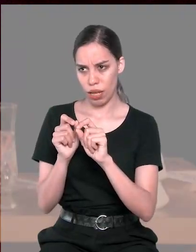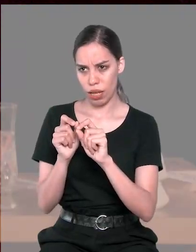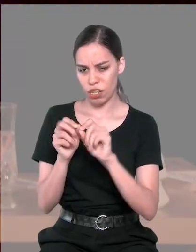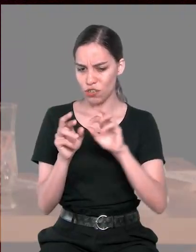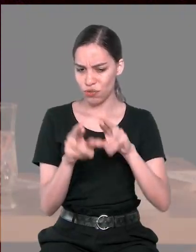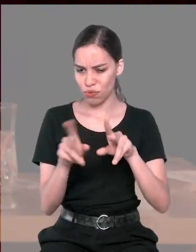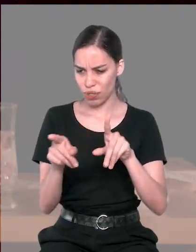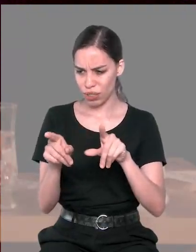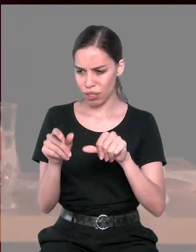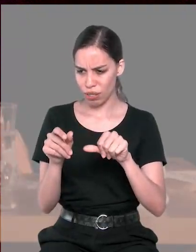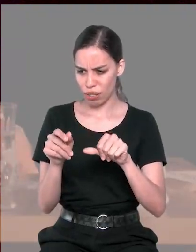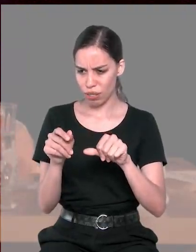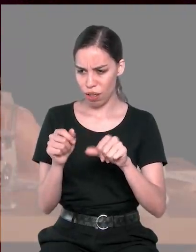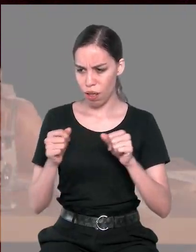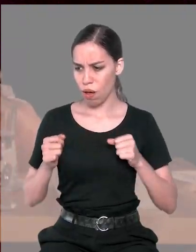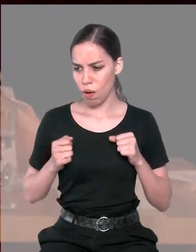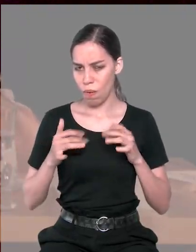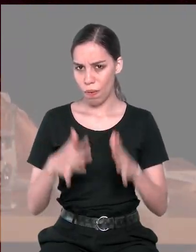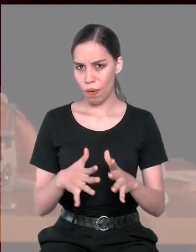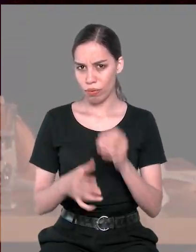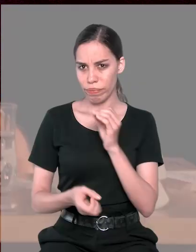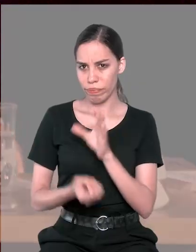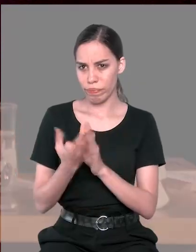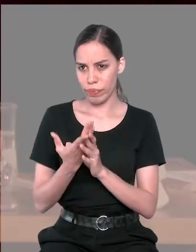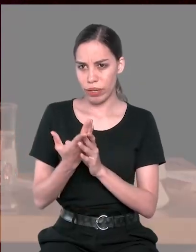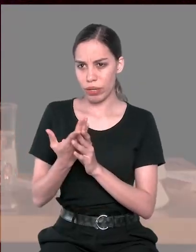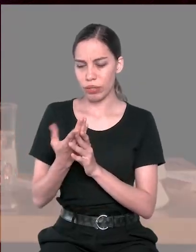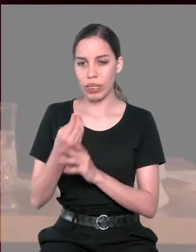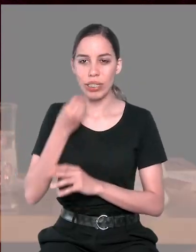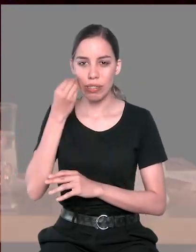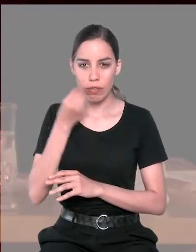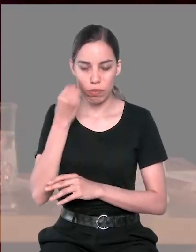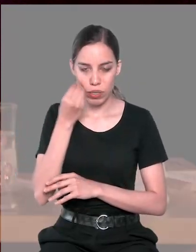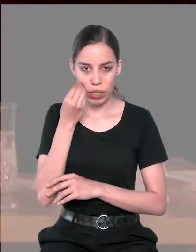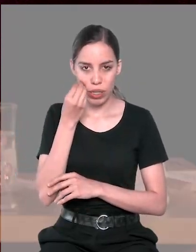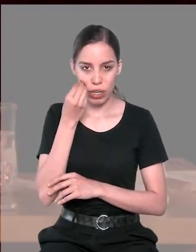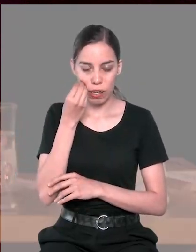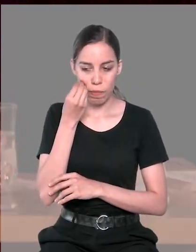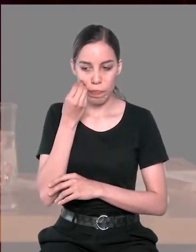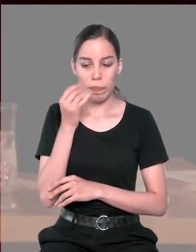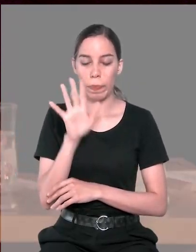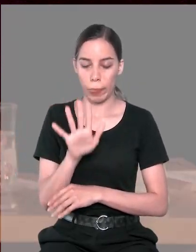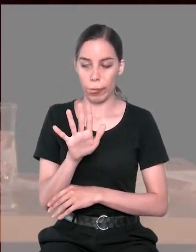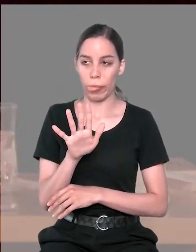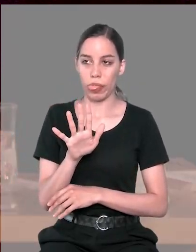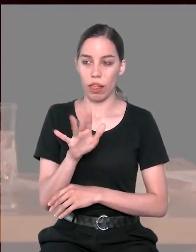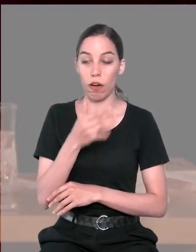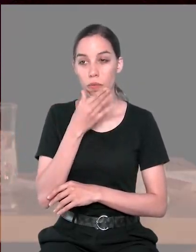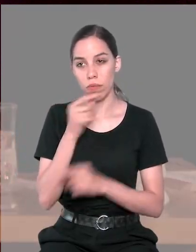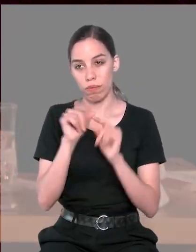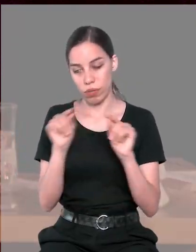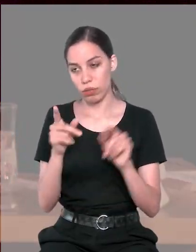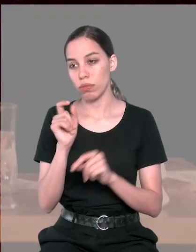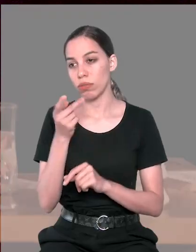do ato, ela se tornou constitutiva da experiência contemporânea. Em que sentido? Diz o Valéry,